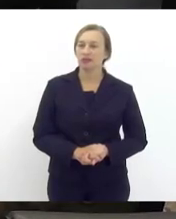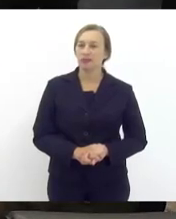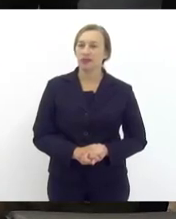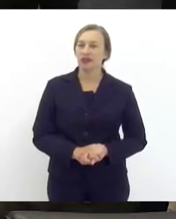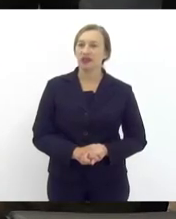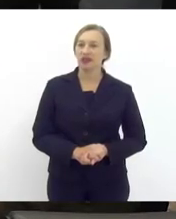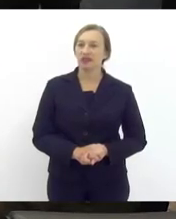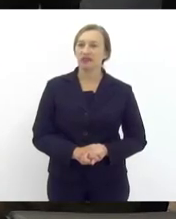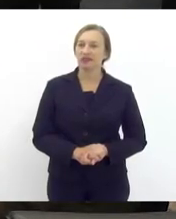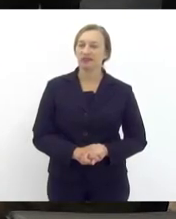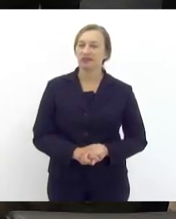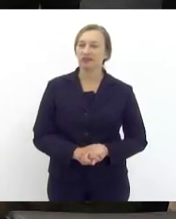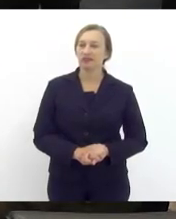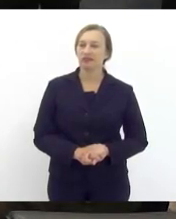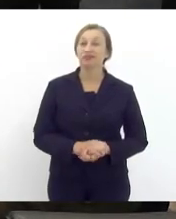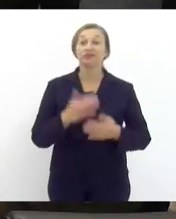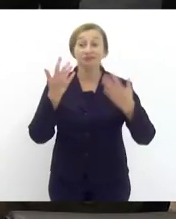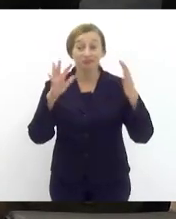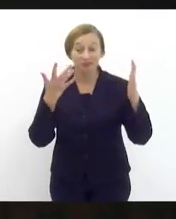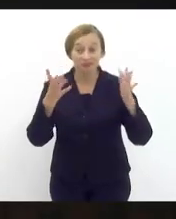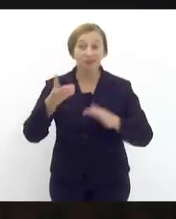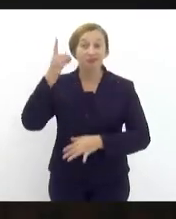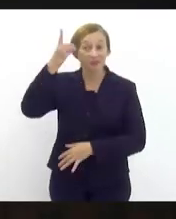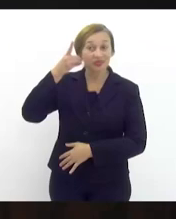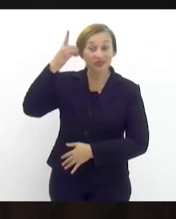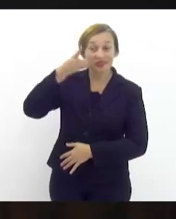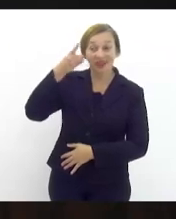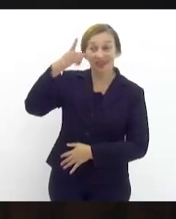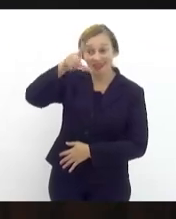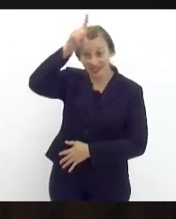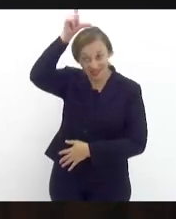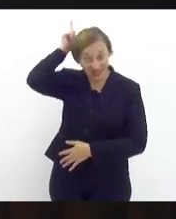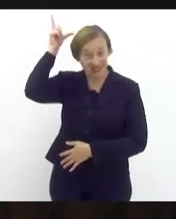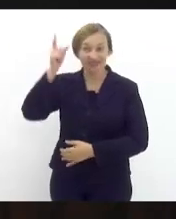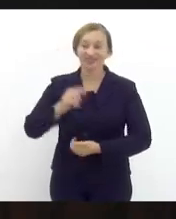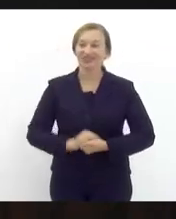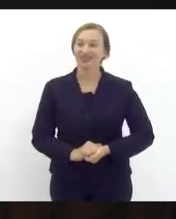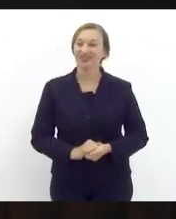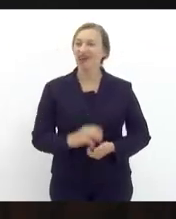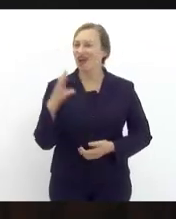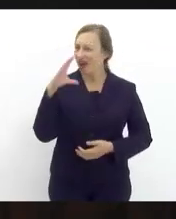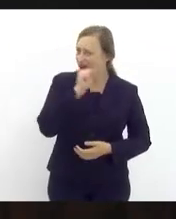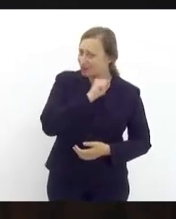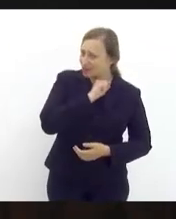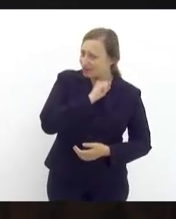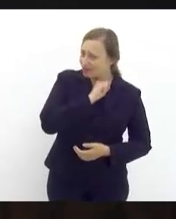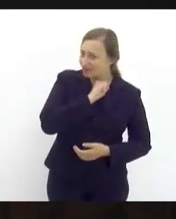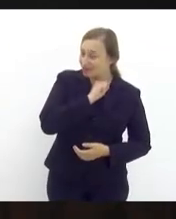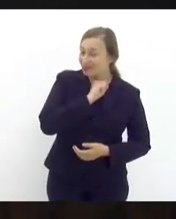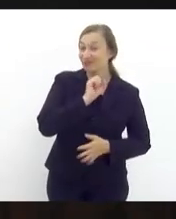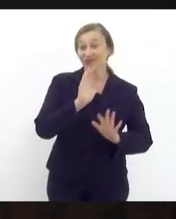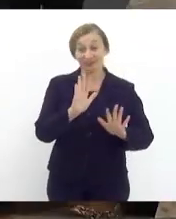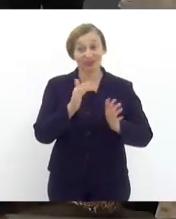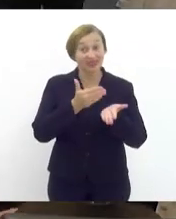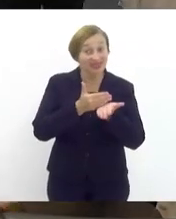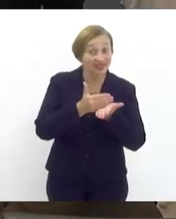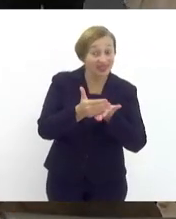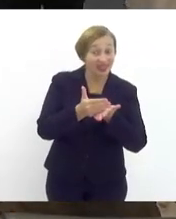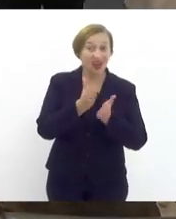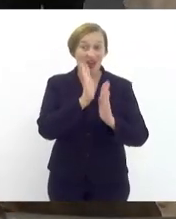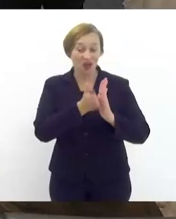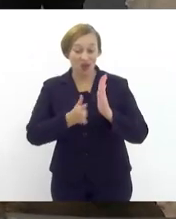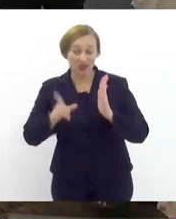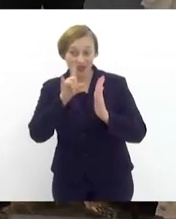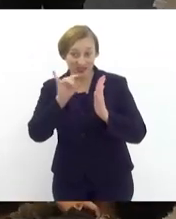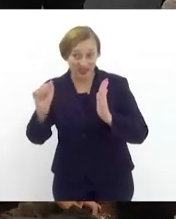parabéns Deputado Luiz Paulo rapidamente porque vamos começar do